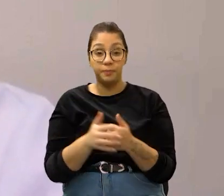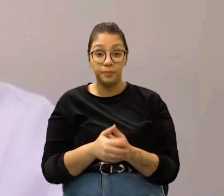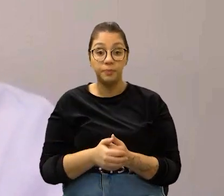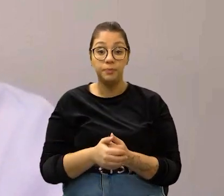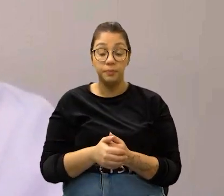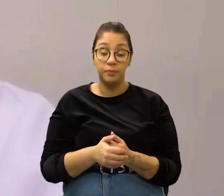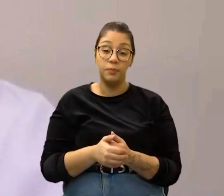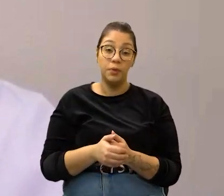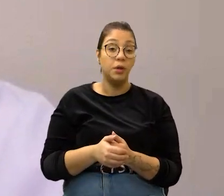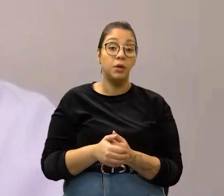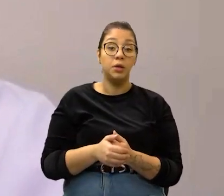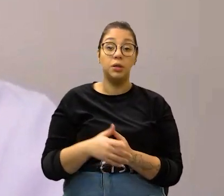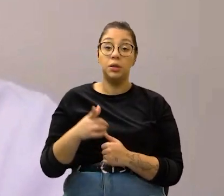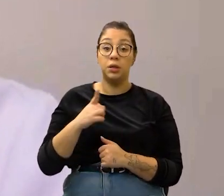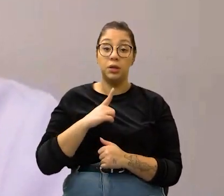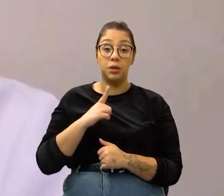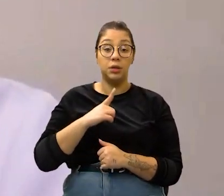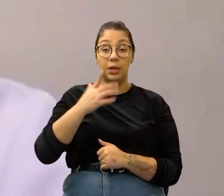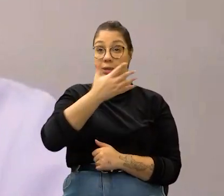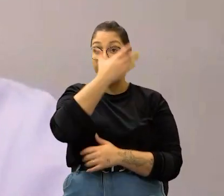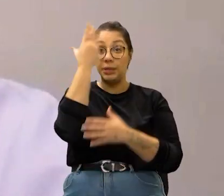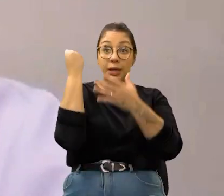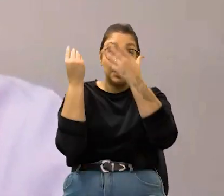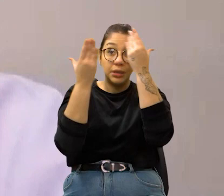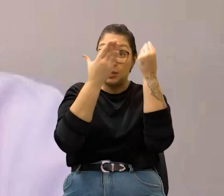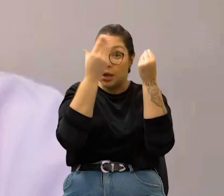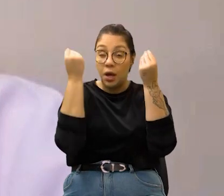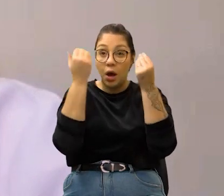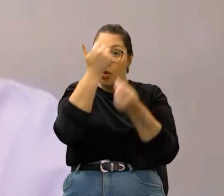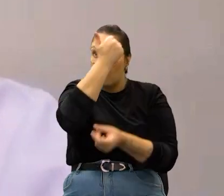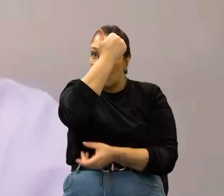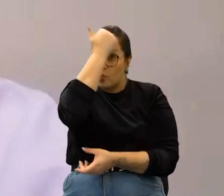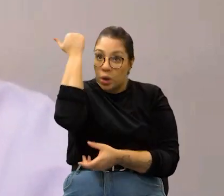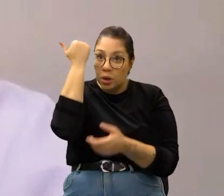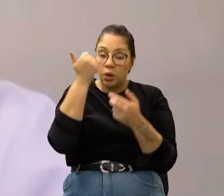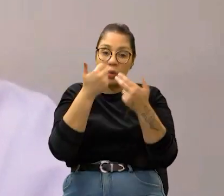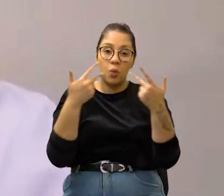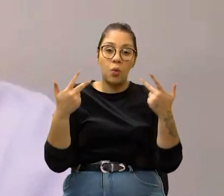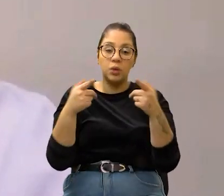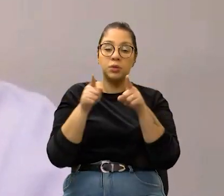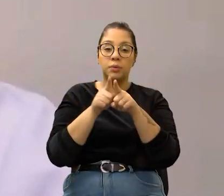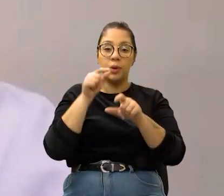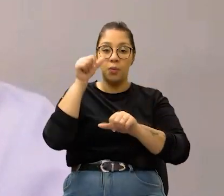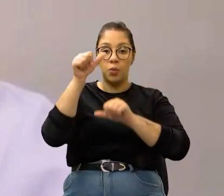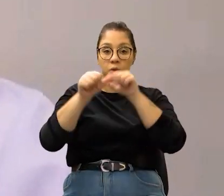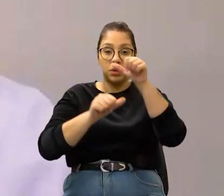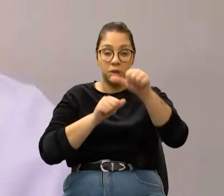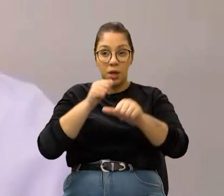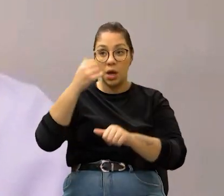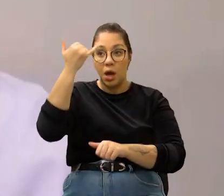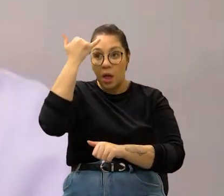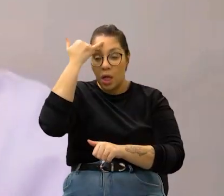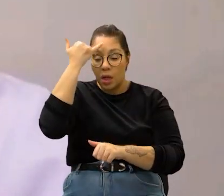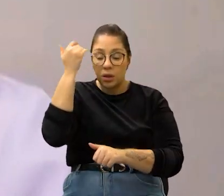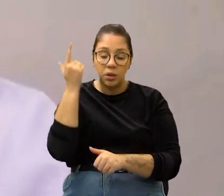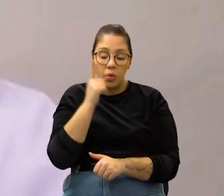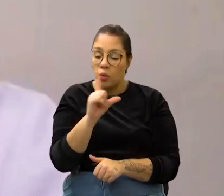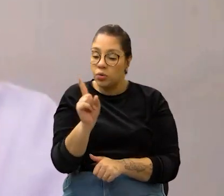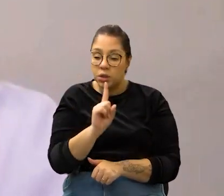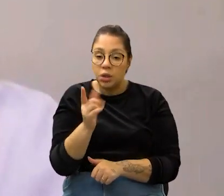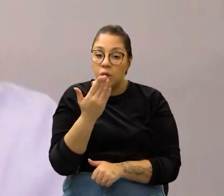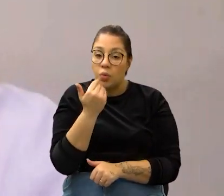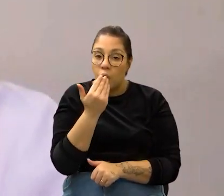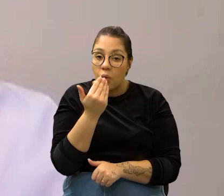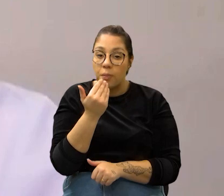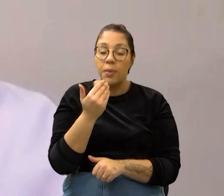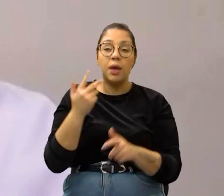até pode vir com quadro demencial, por exemplo, com alterações cognitivas de não conseguir se